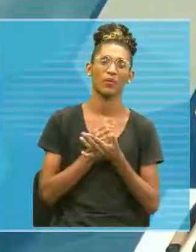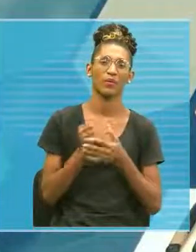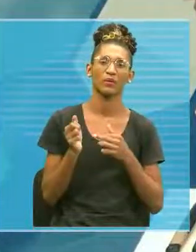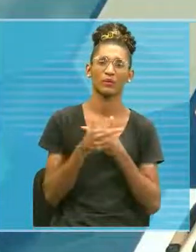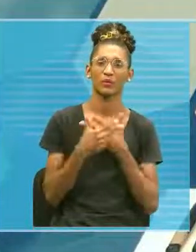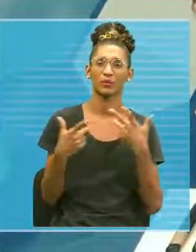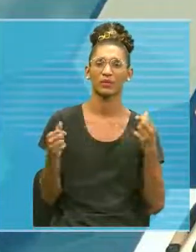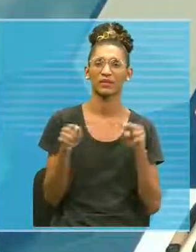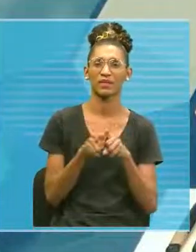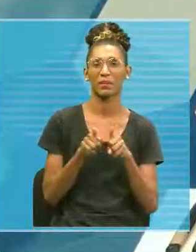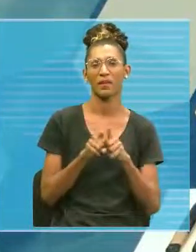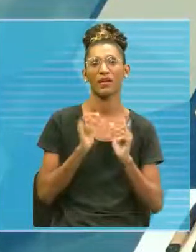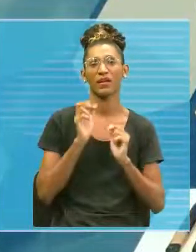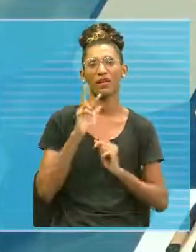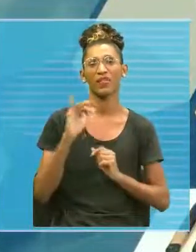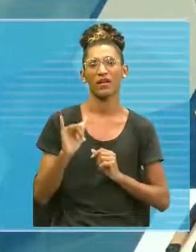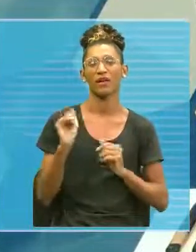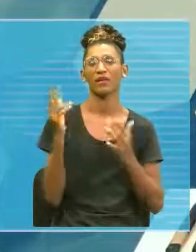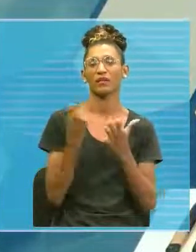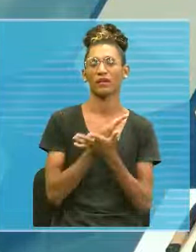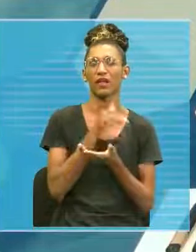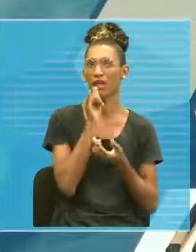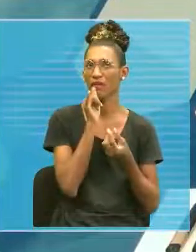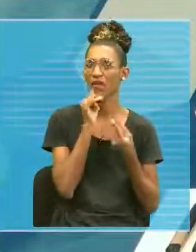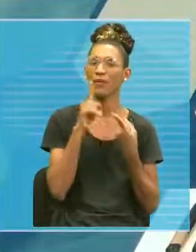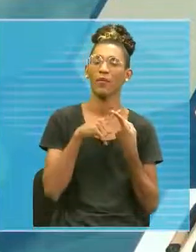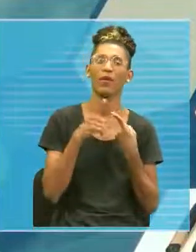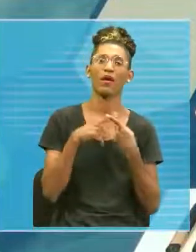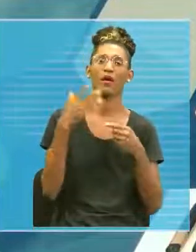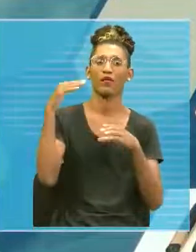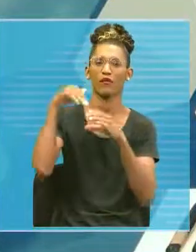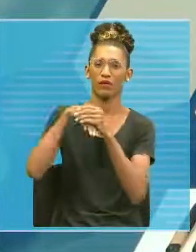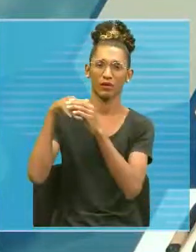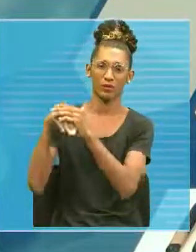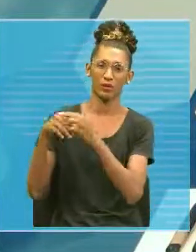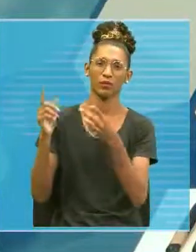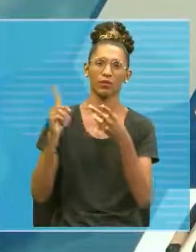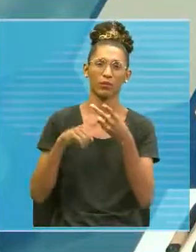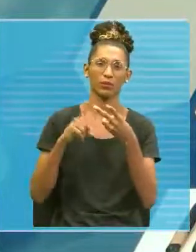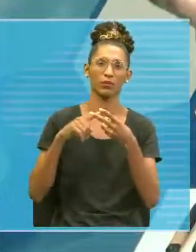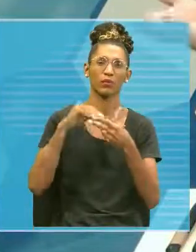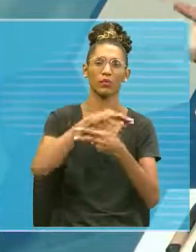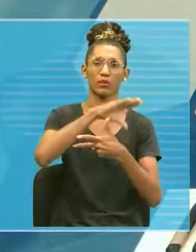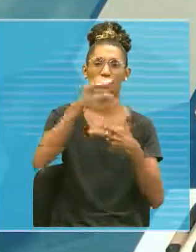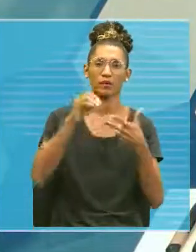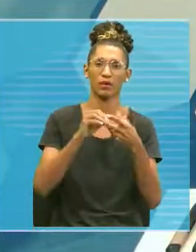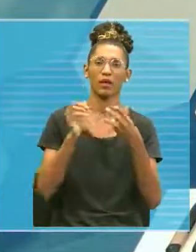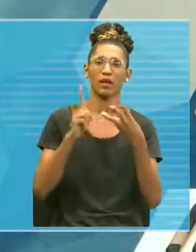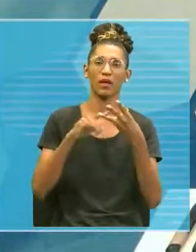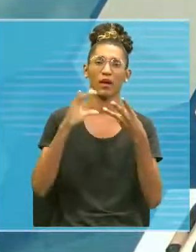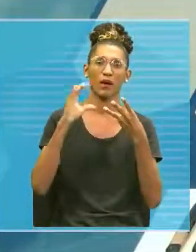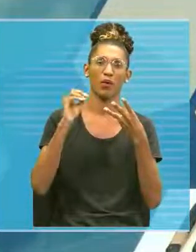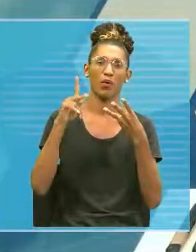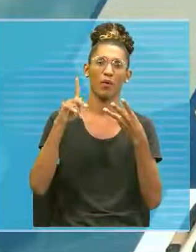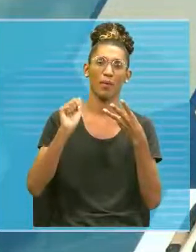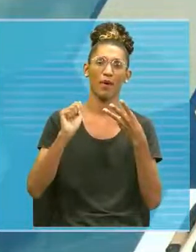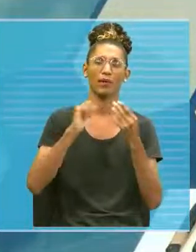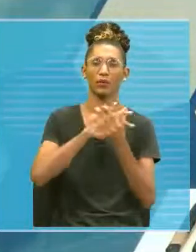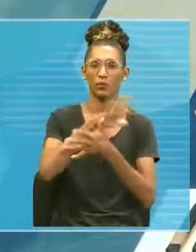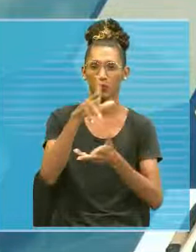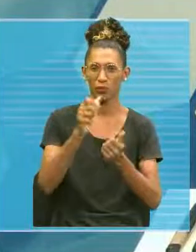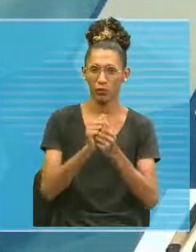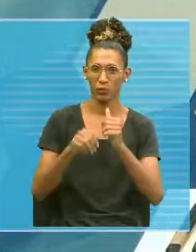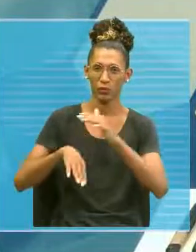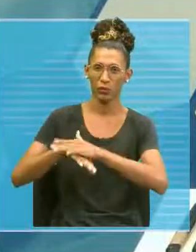para acontecer em né eleição é é nem Copa do Mundo é um